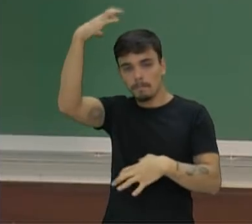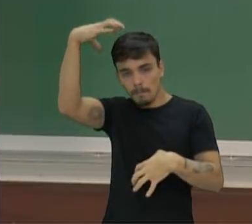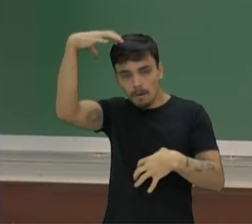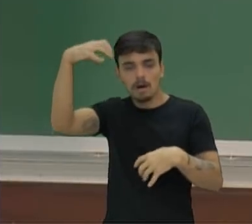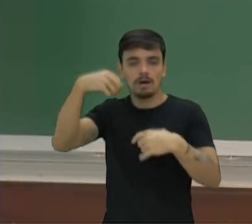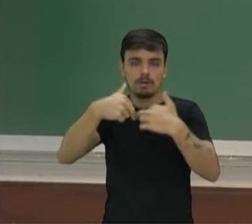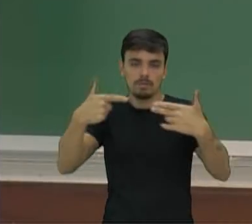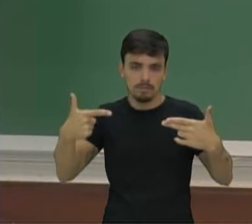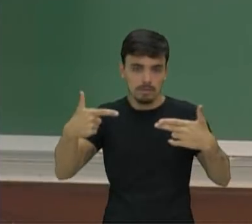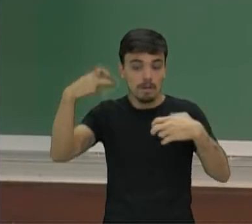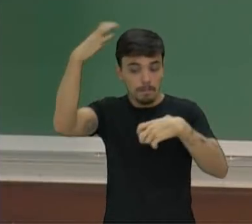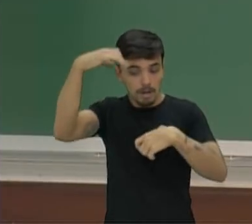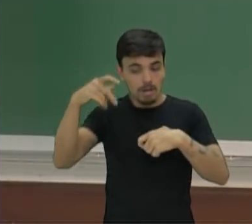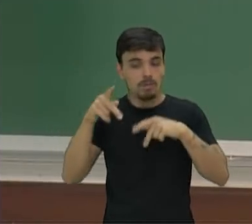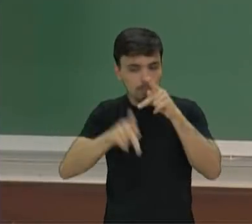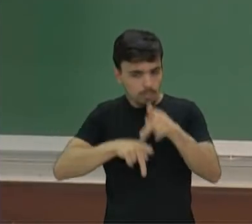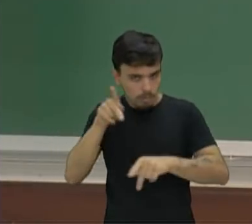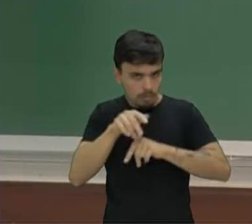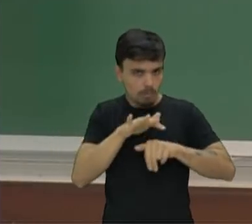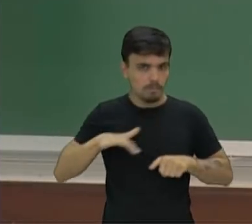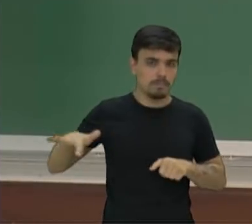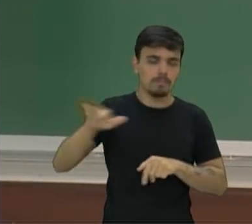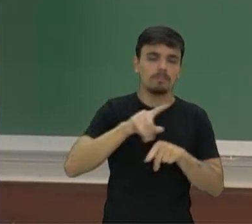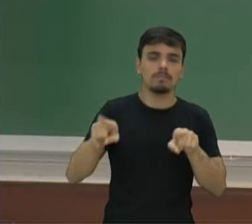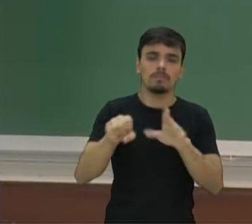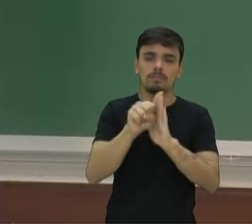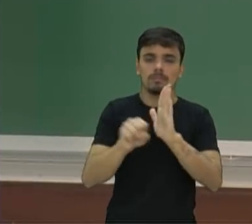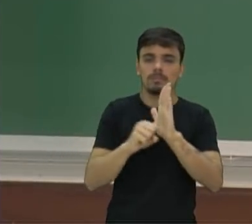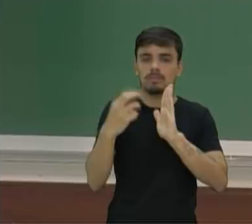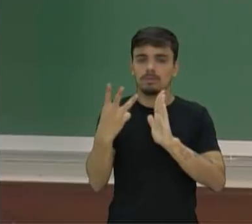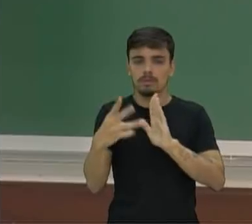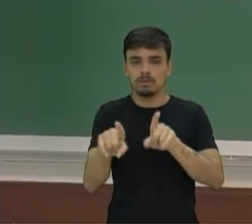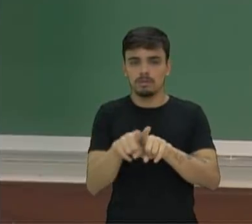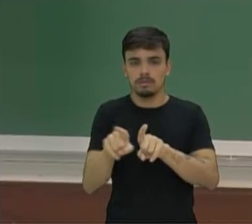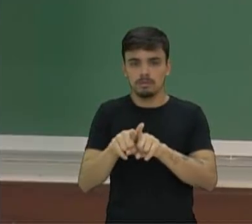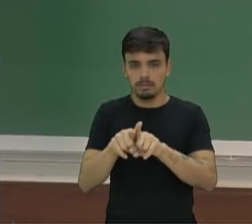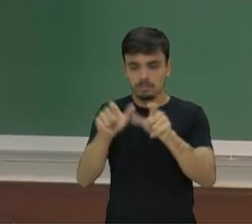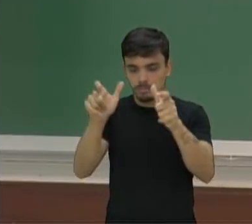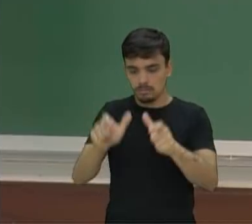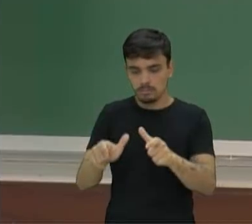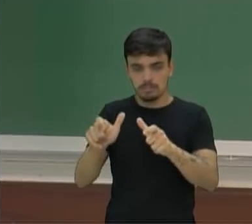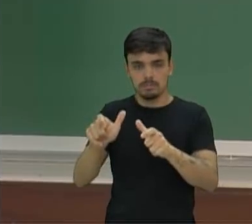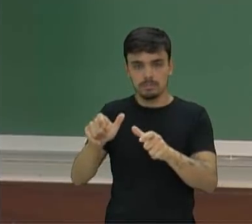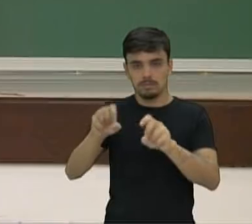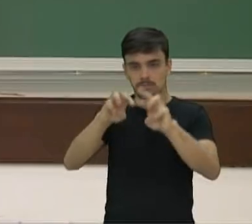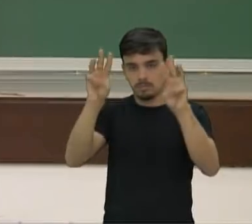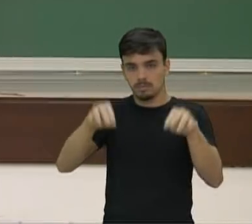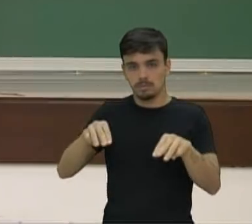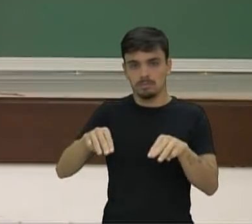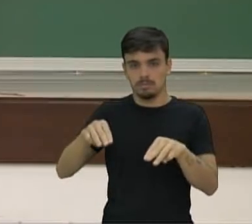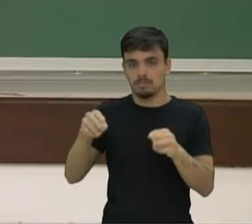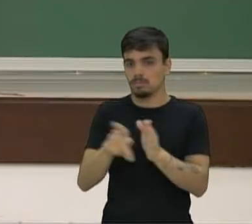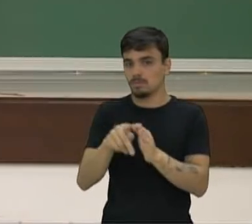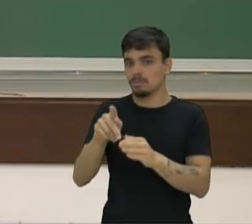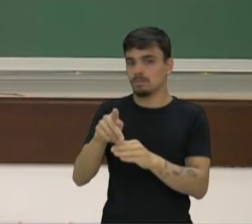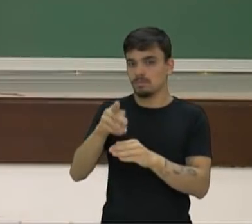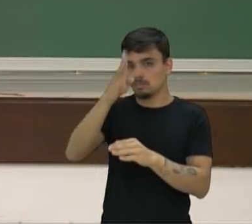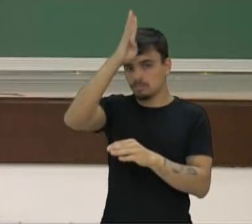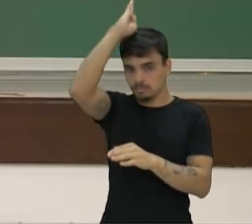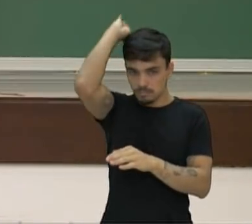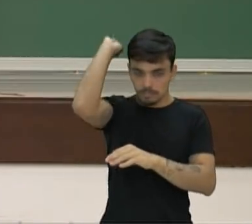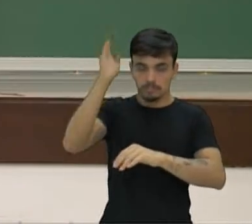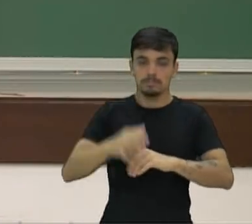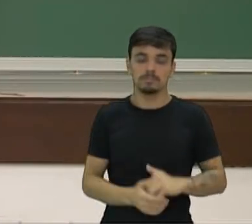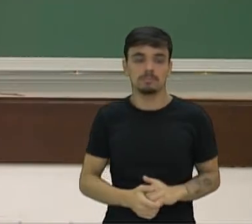antiguidade, banhos públicos que eles tomavam, do século III, Museu Nacional de Roma. Começamos então o nosso primeiro tema,